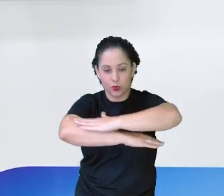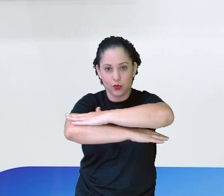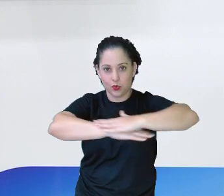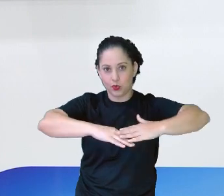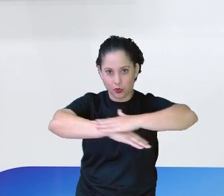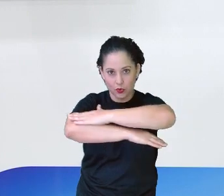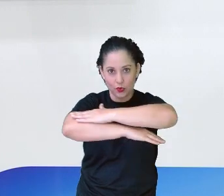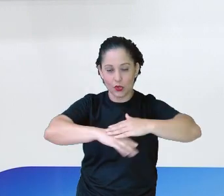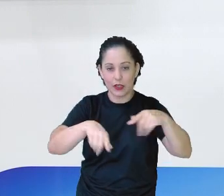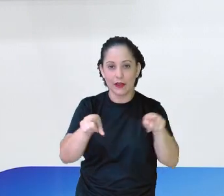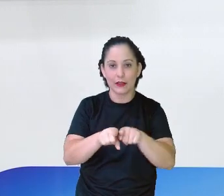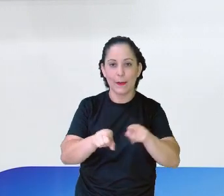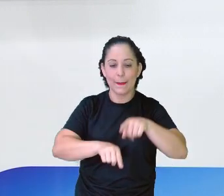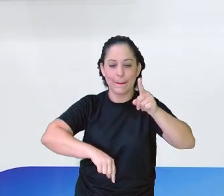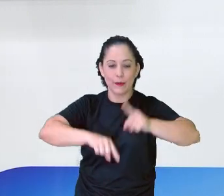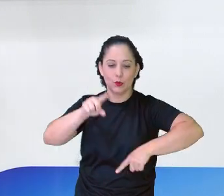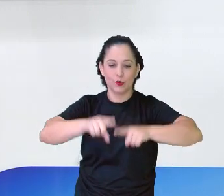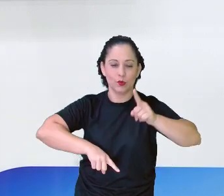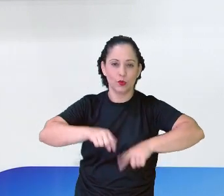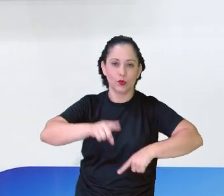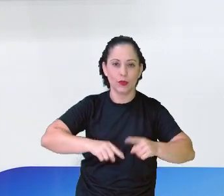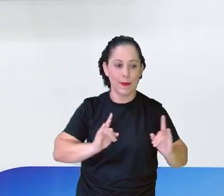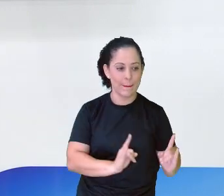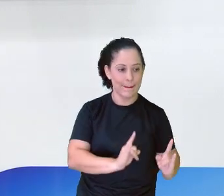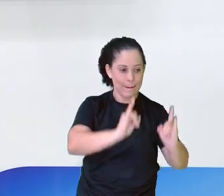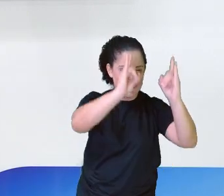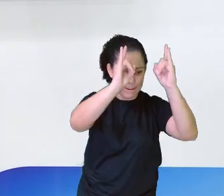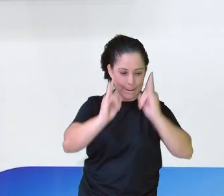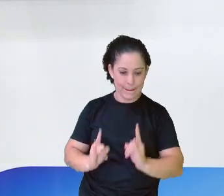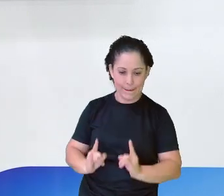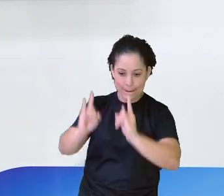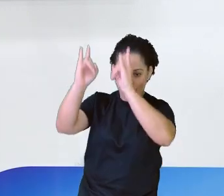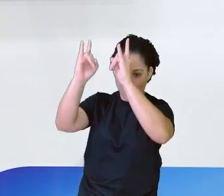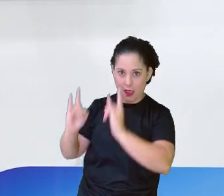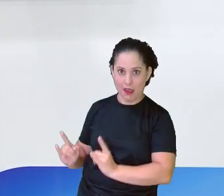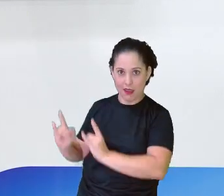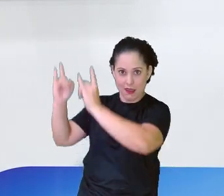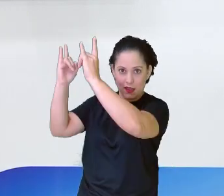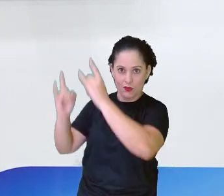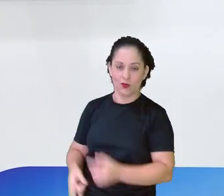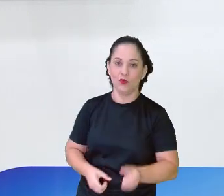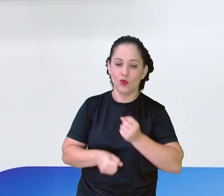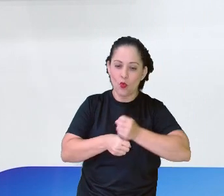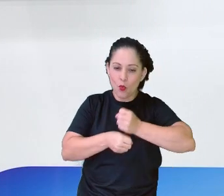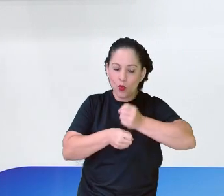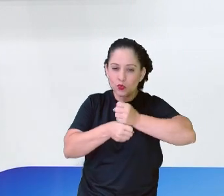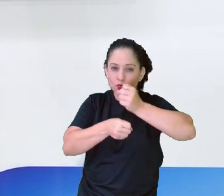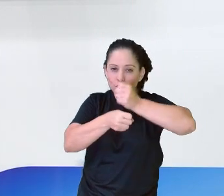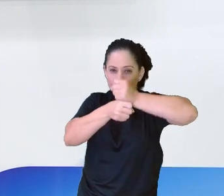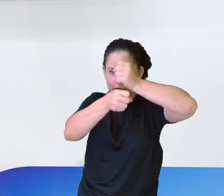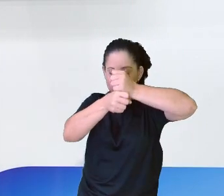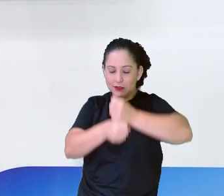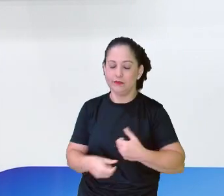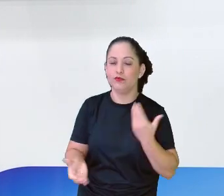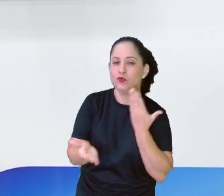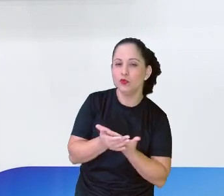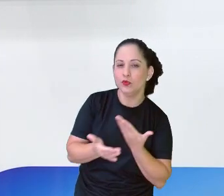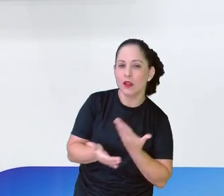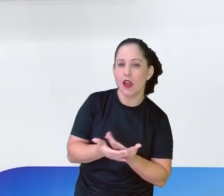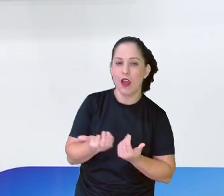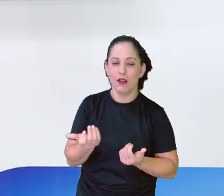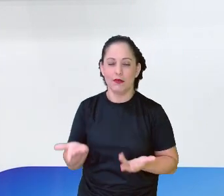construir os prédios. Também foi graças a essa tecnologia, foi graças ao estudo das pessoas em determinadas